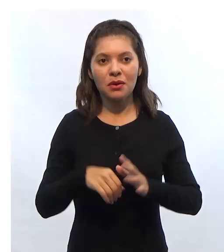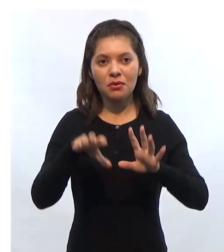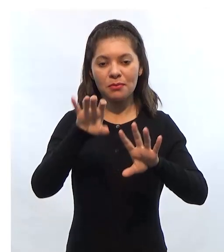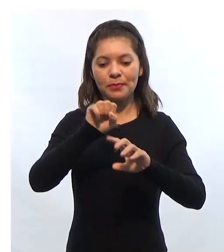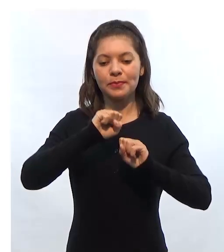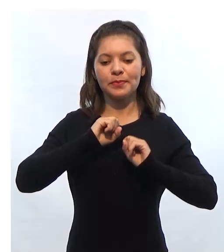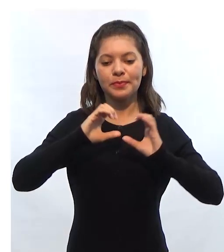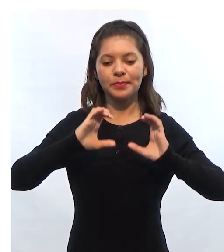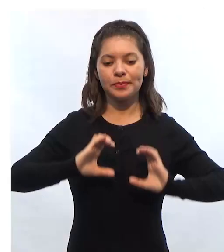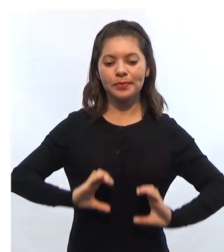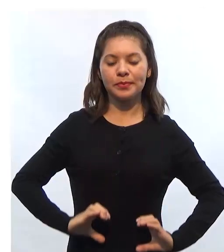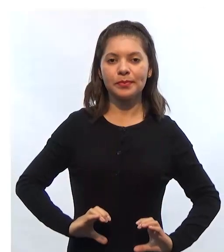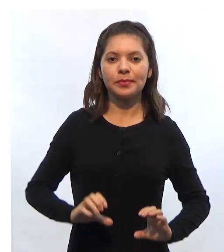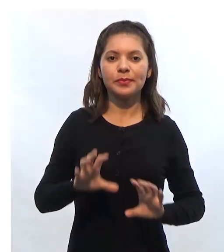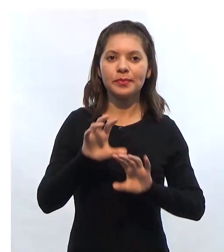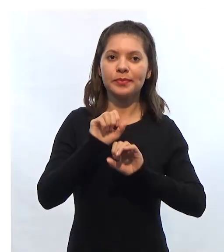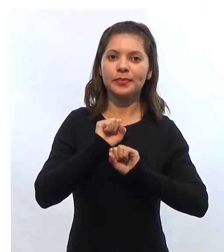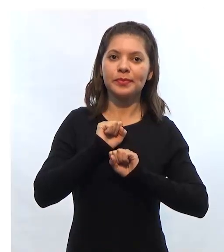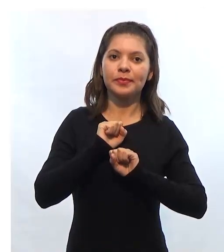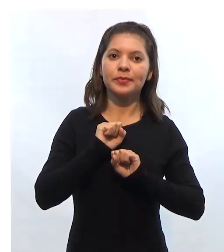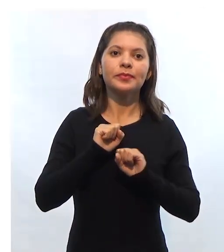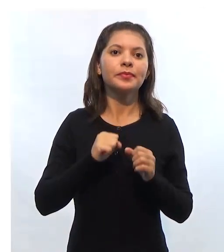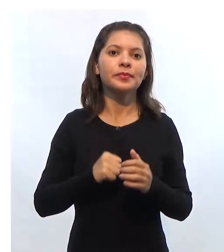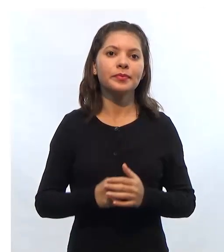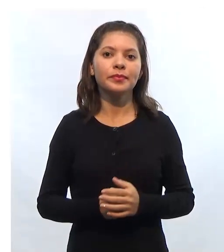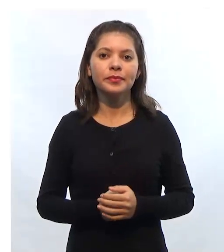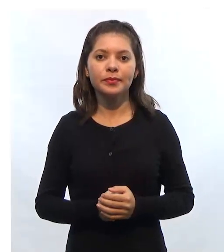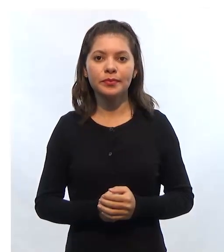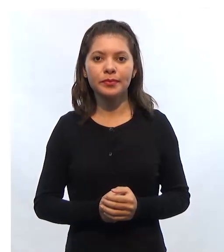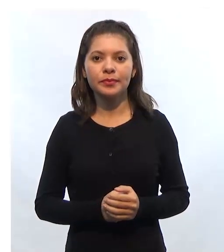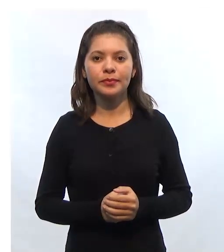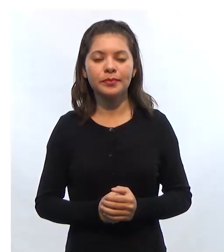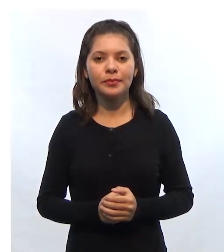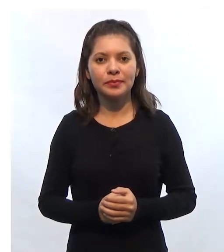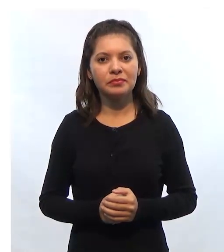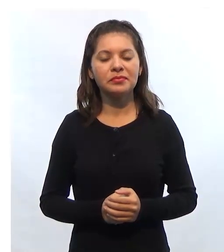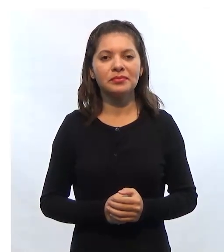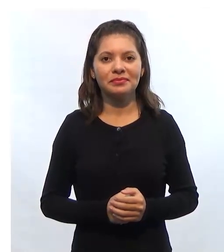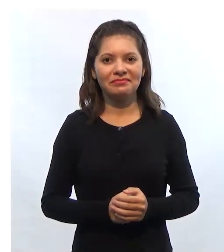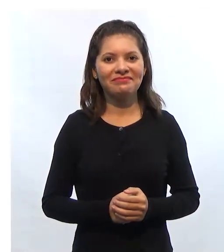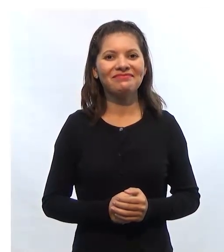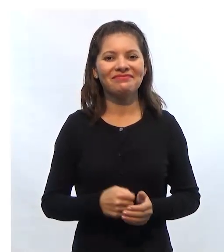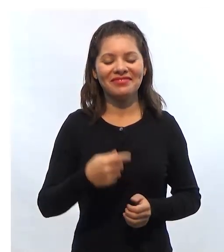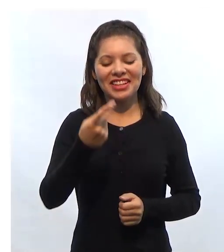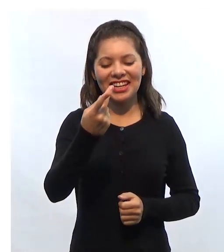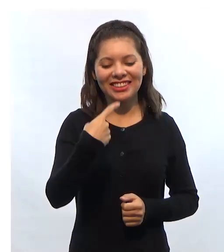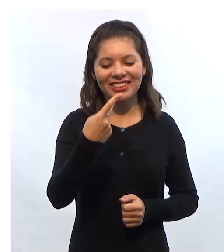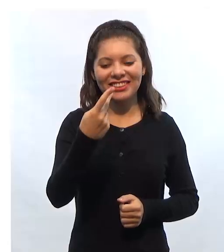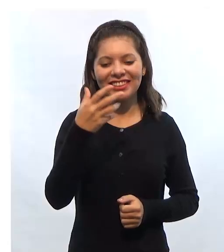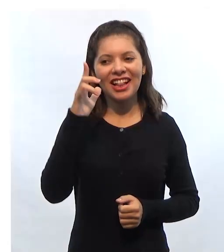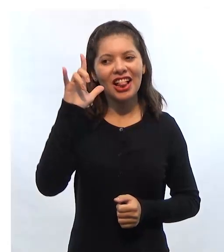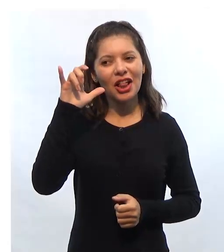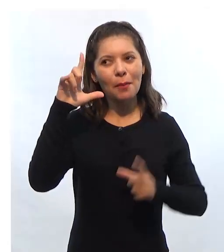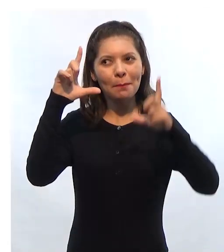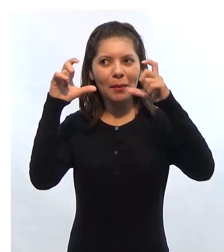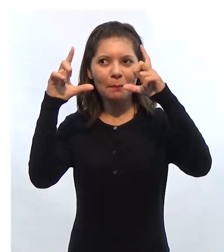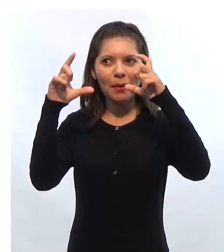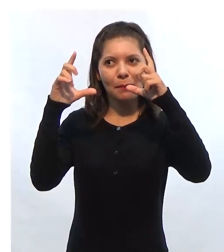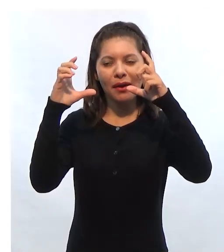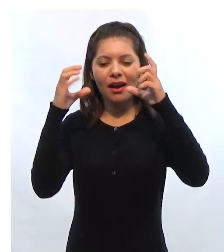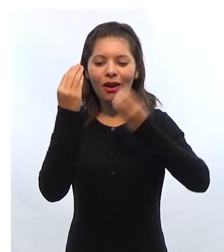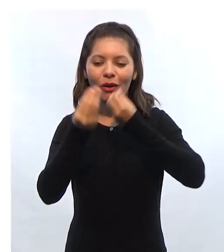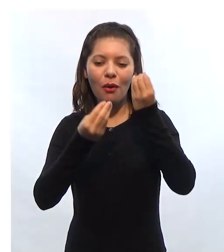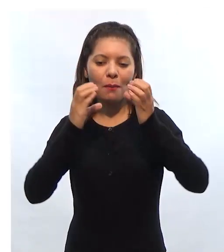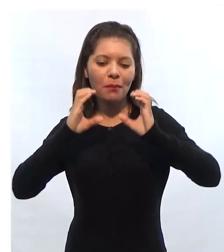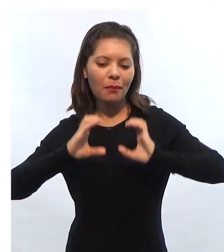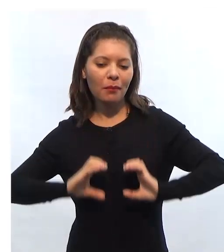o comportamento do consumidor, né? A gente dá muitas pistas nas redes sociais sobre como a gente se